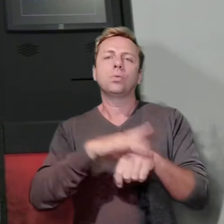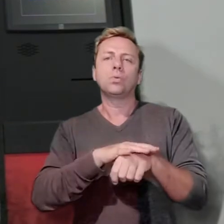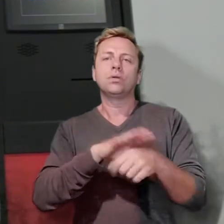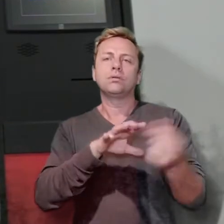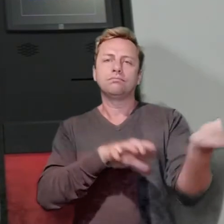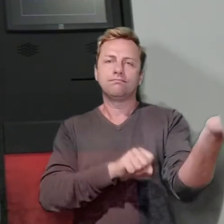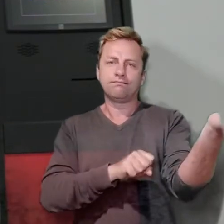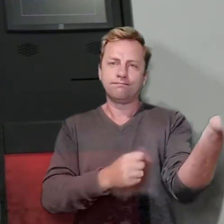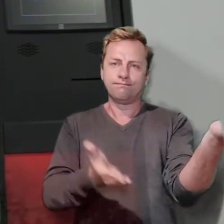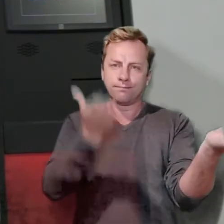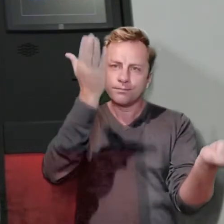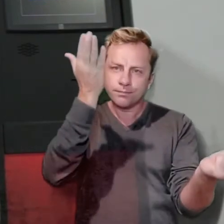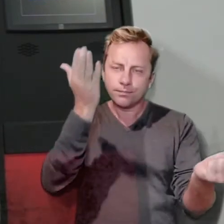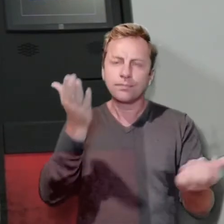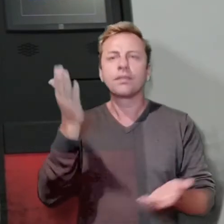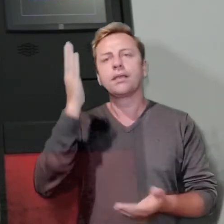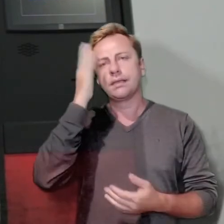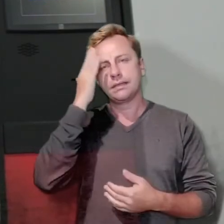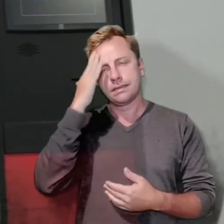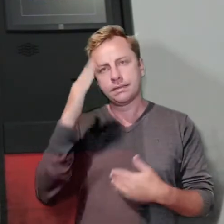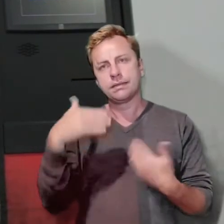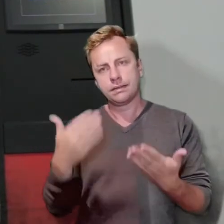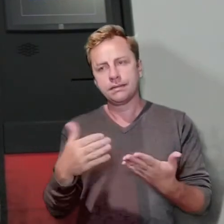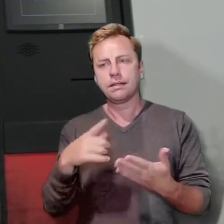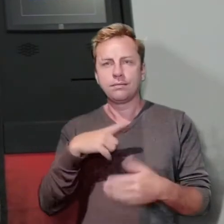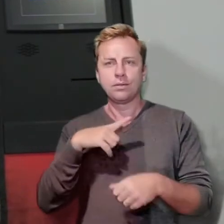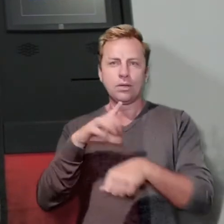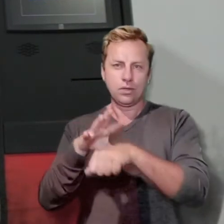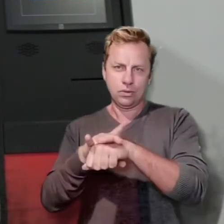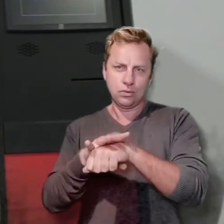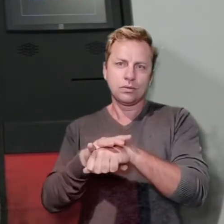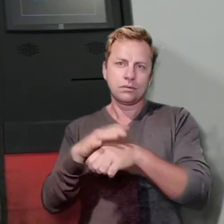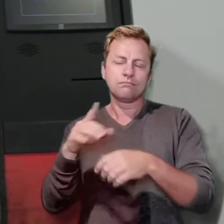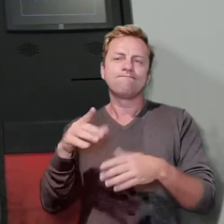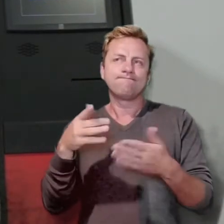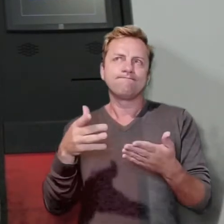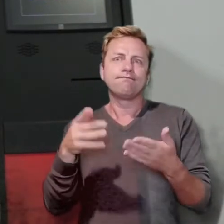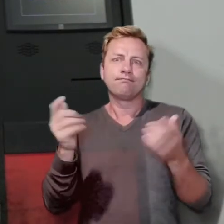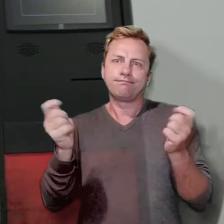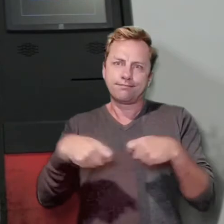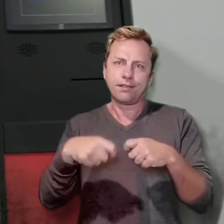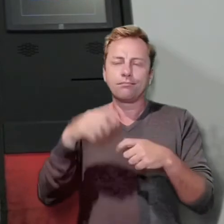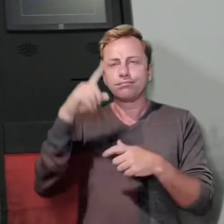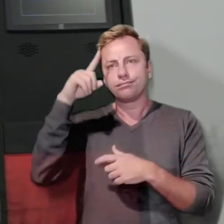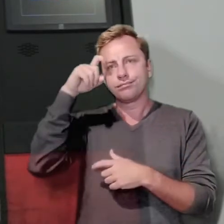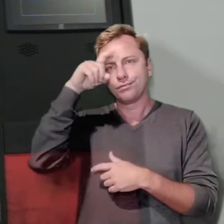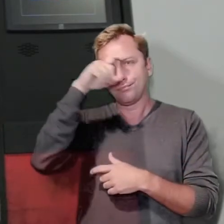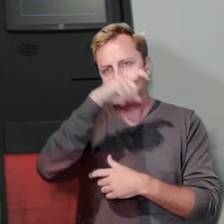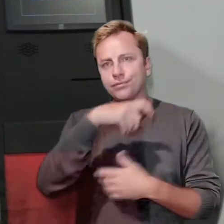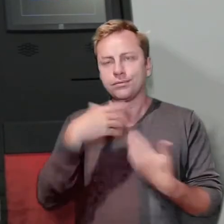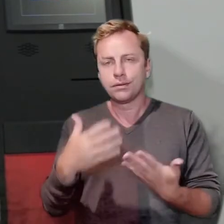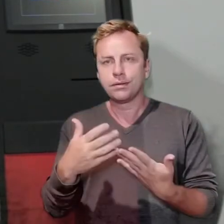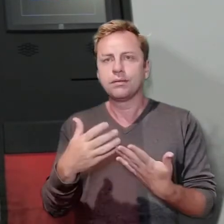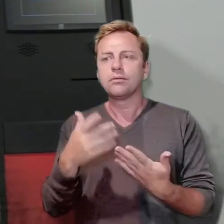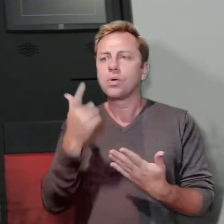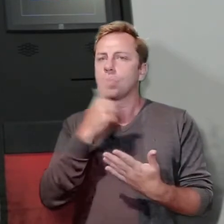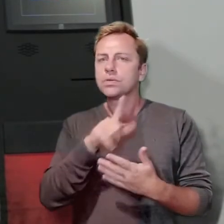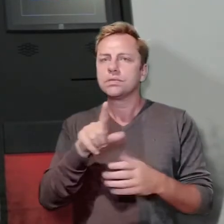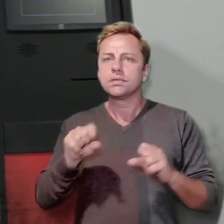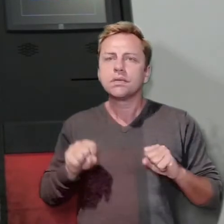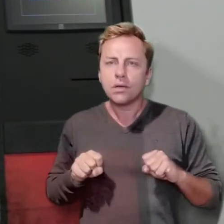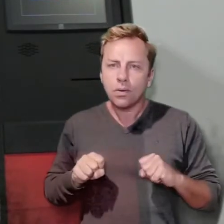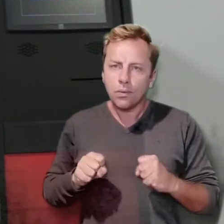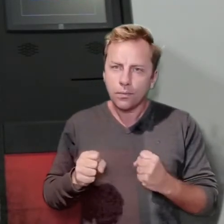que a gente sabe que está associado a uma comorbidade que dificulta